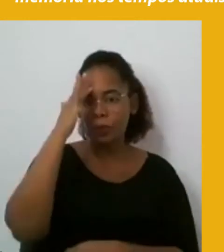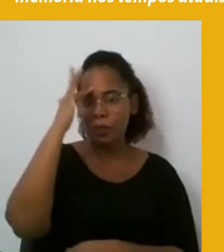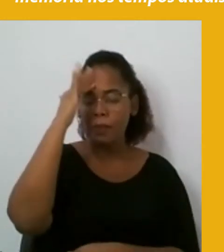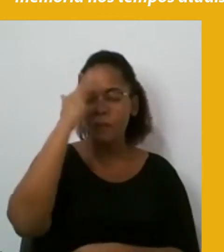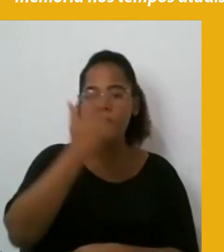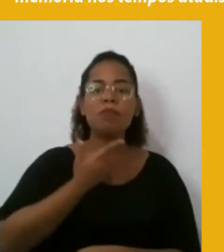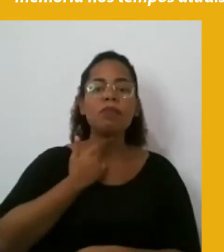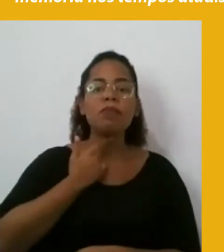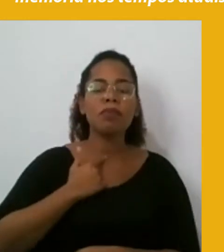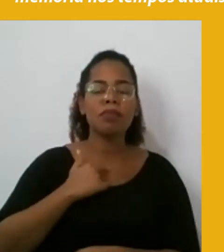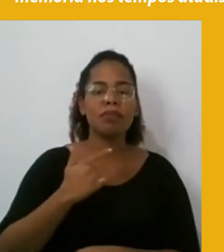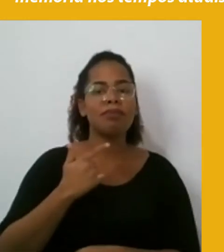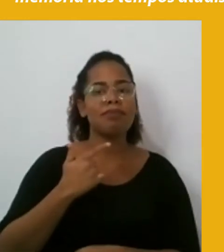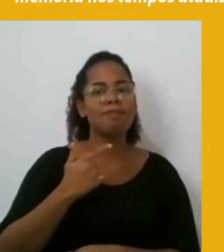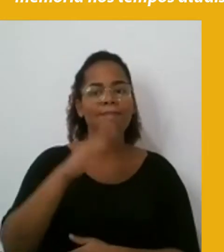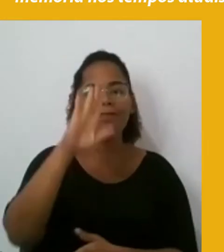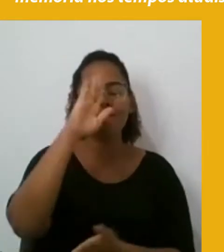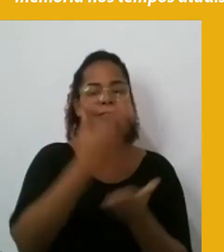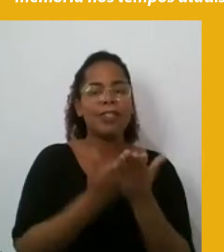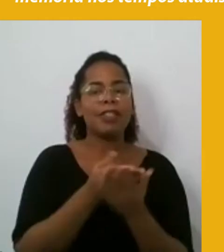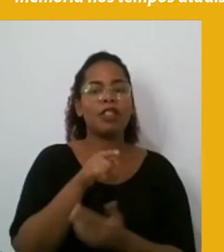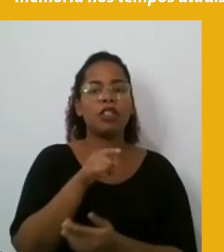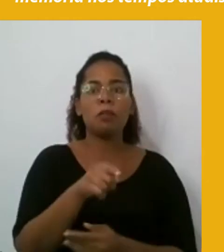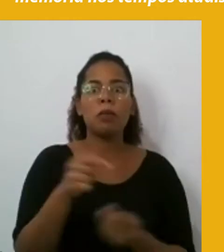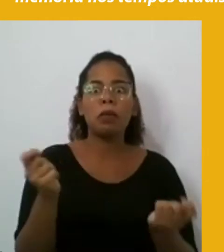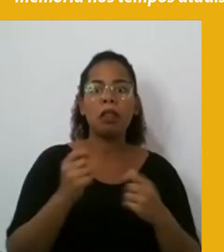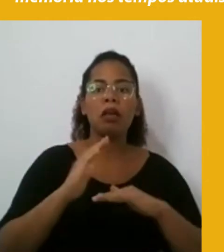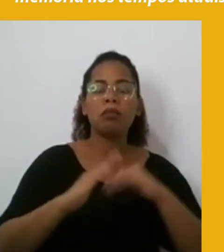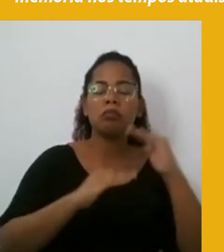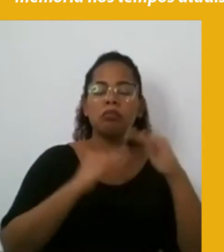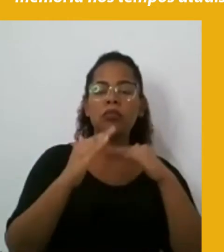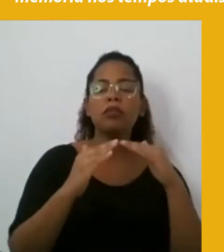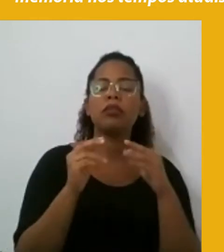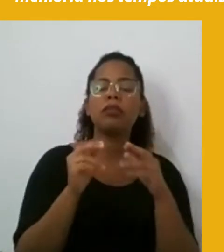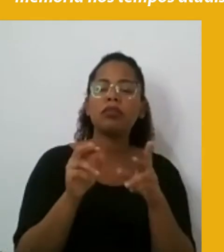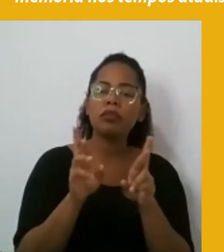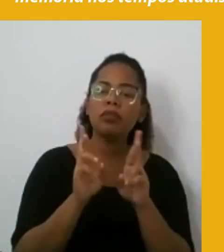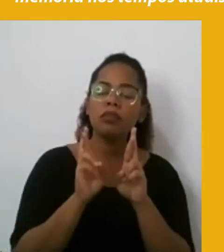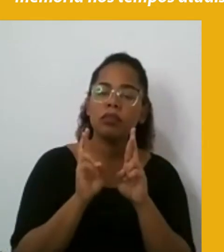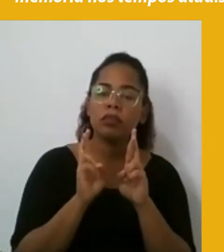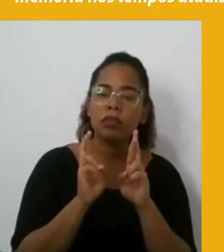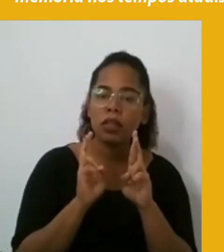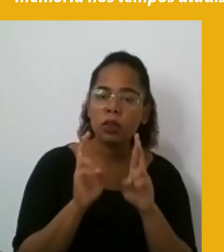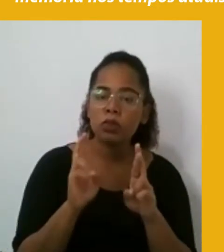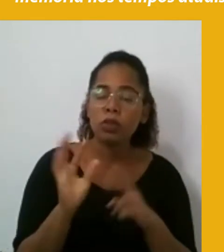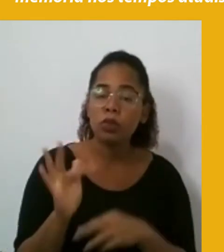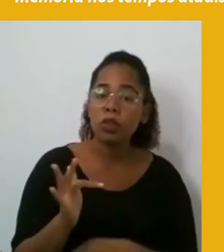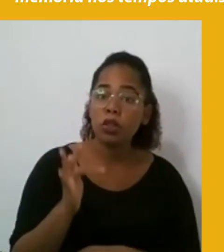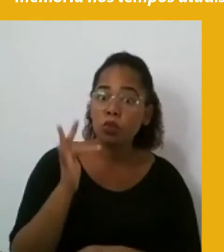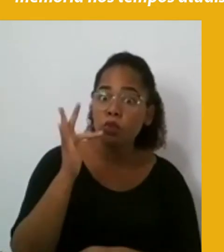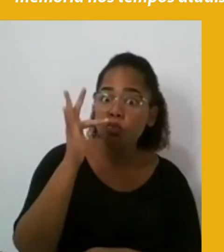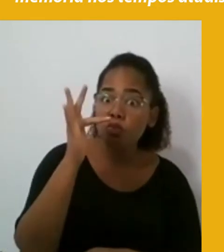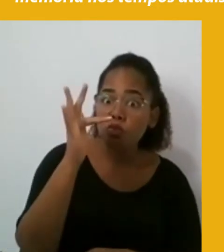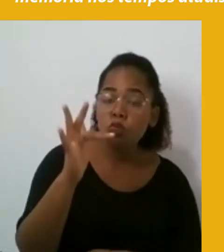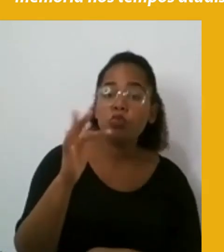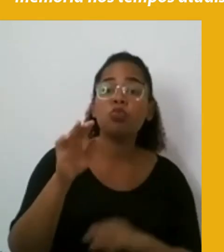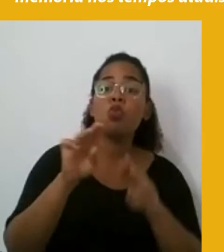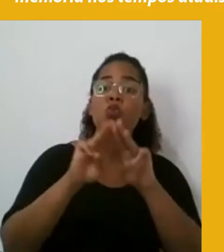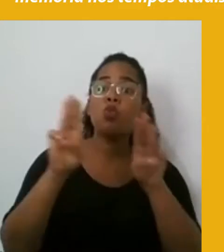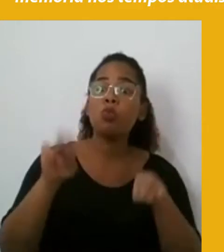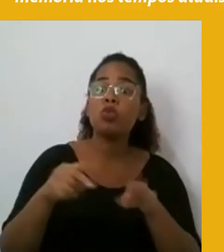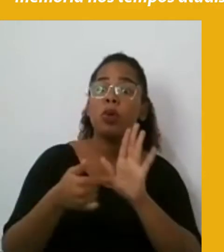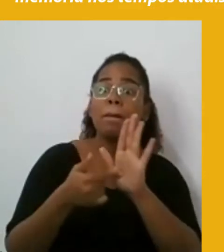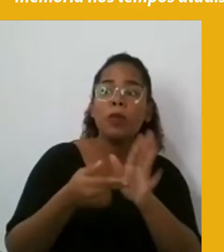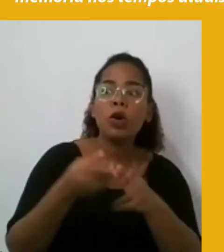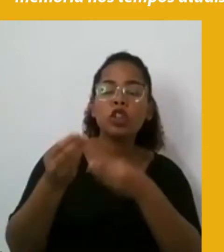a gente acredita. E gostaríamos todos que a pandemia entrasse no museu também para mostrar que o museu tem que mostrar essa fragilidade do